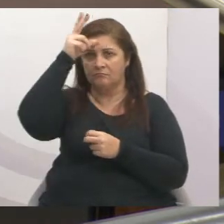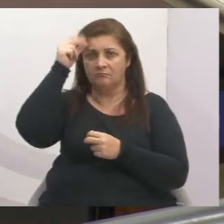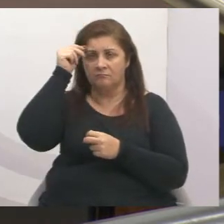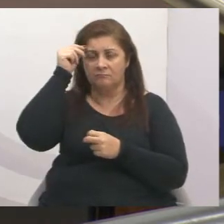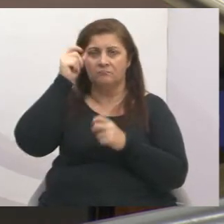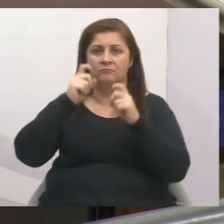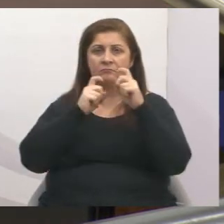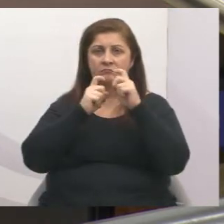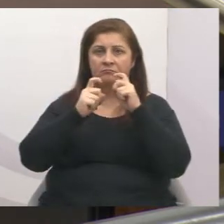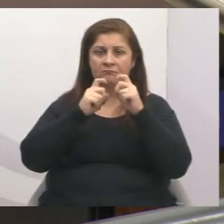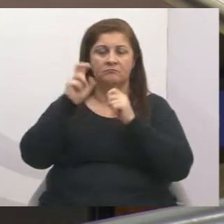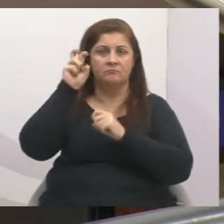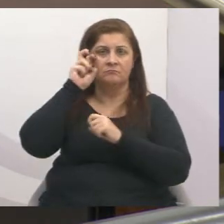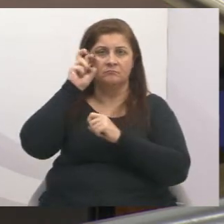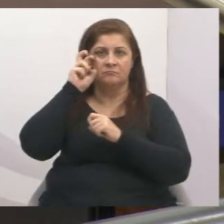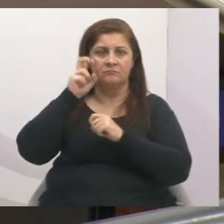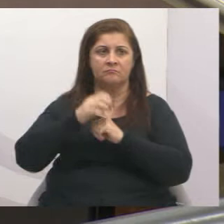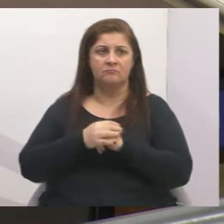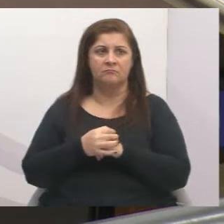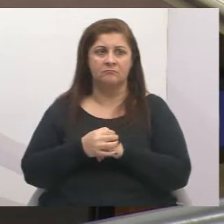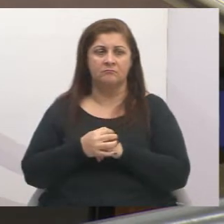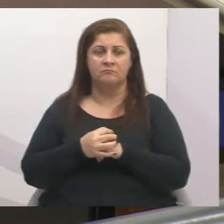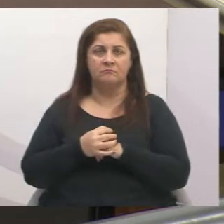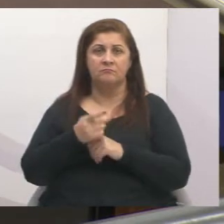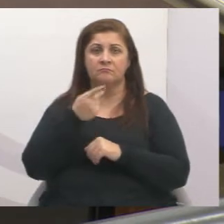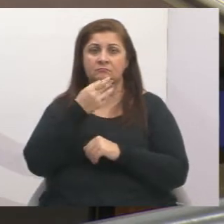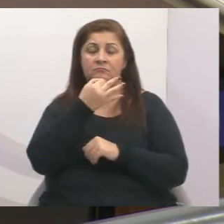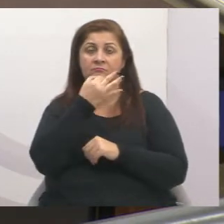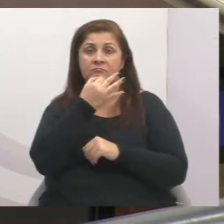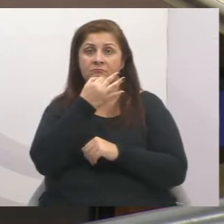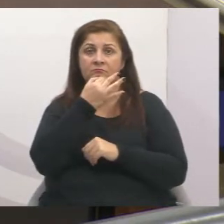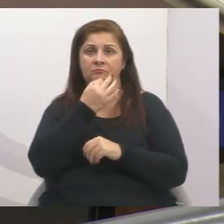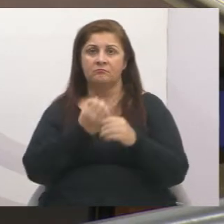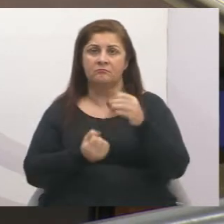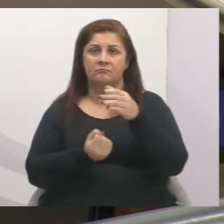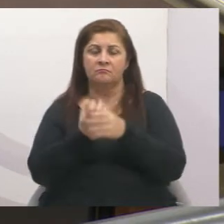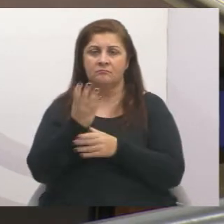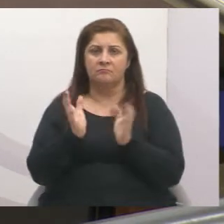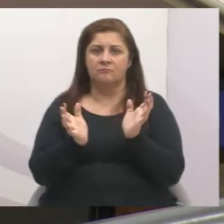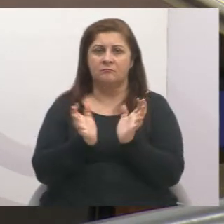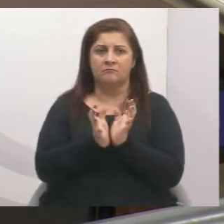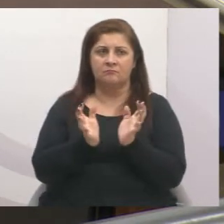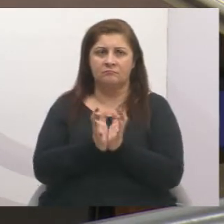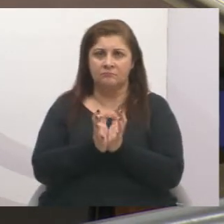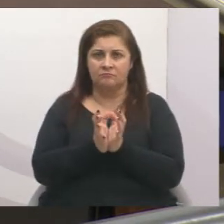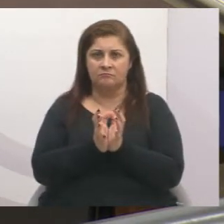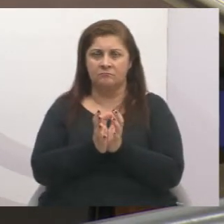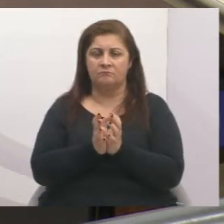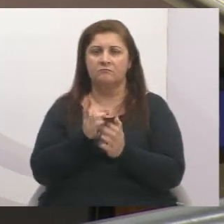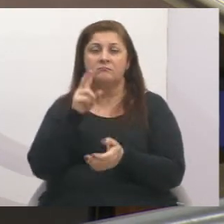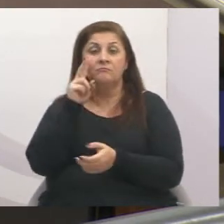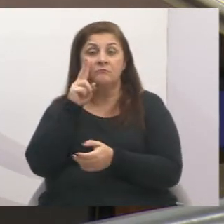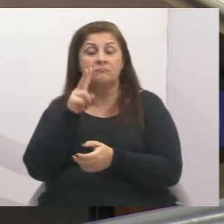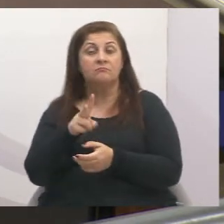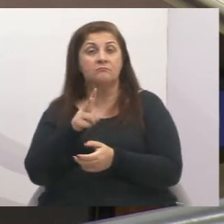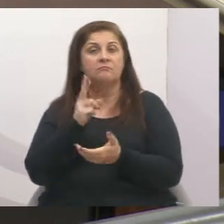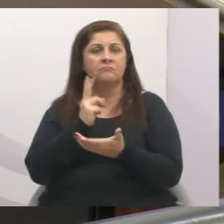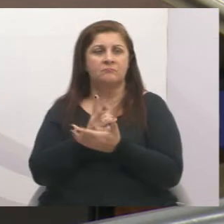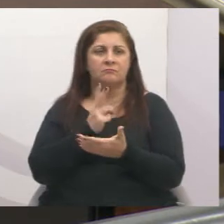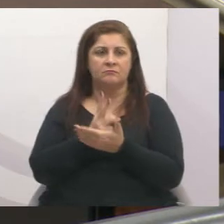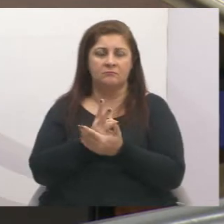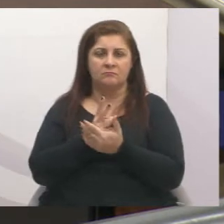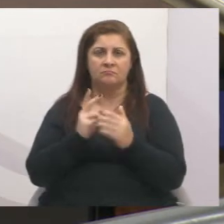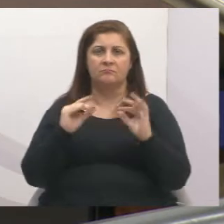que a gente teve na quinta, fez a sugestão da gente criar uma comissão permanente que acompanhe